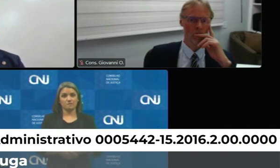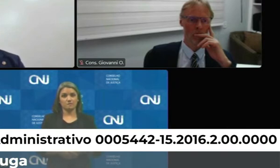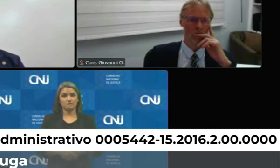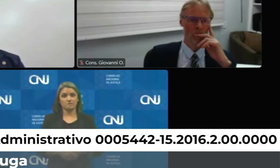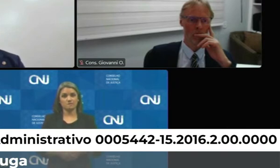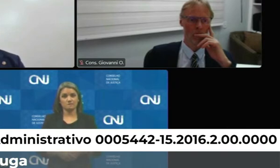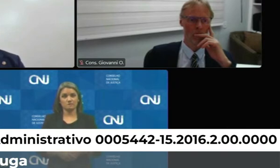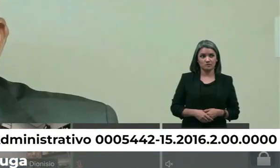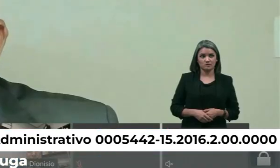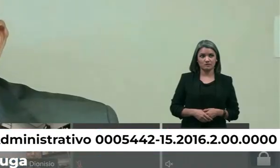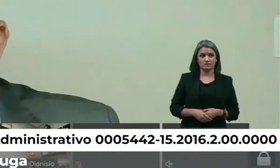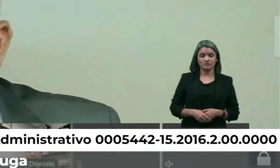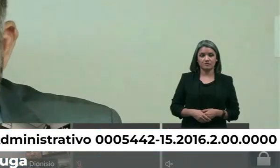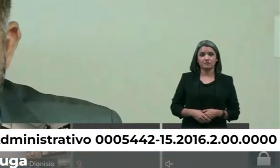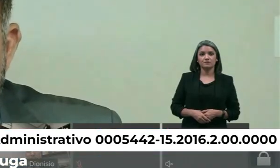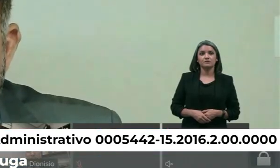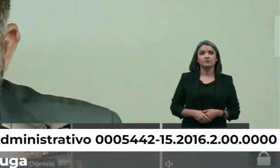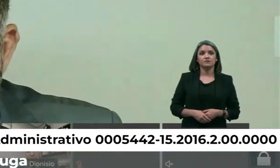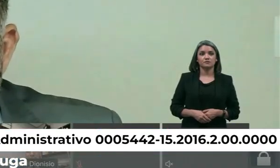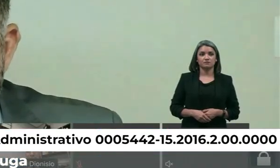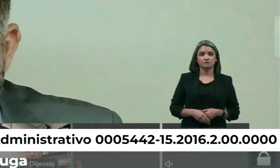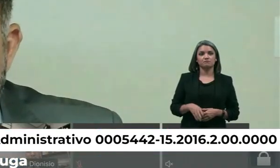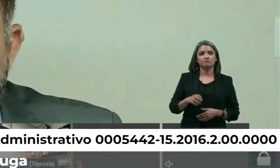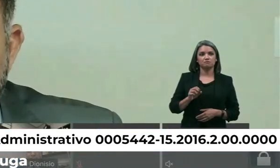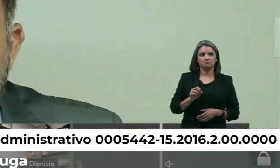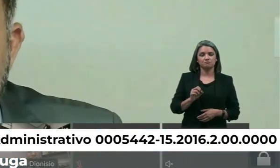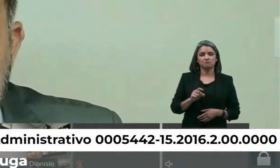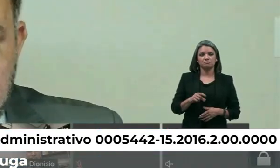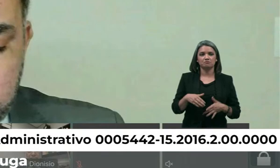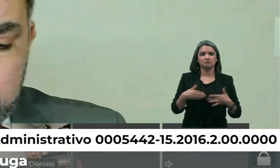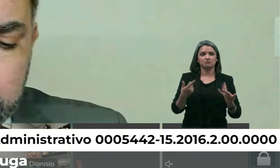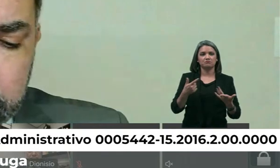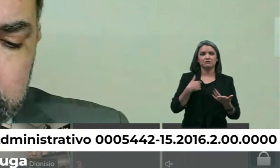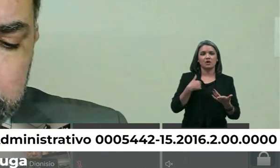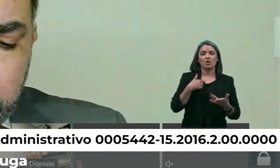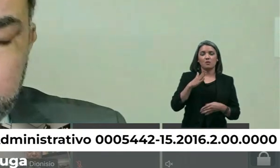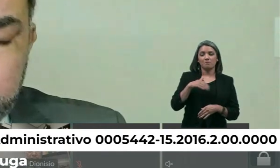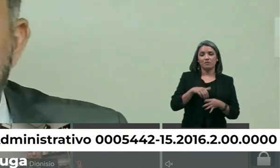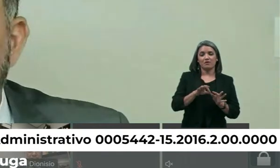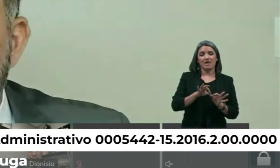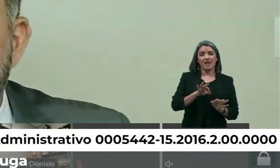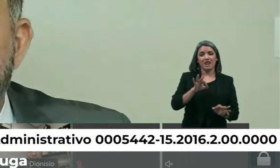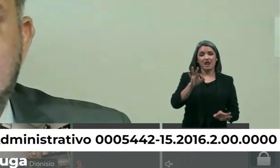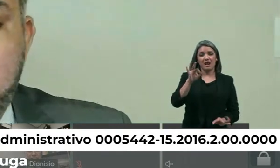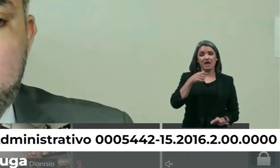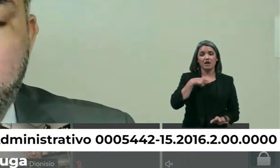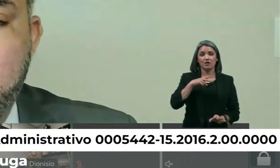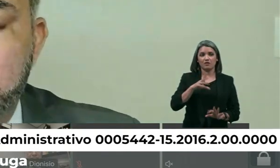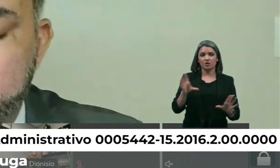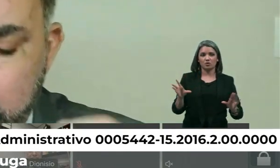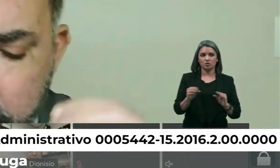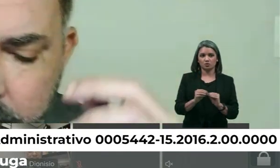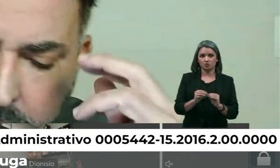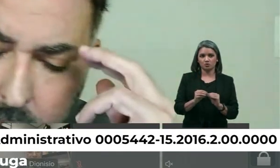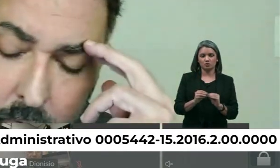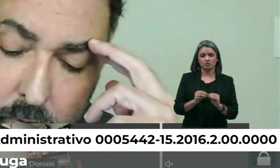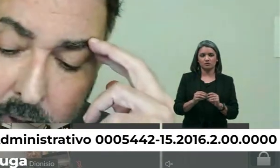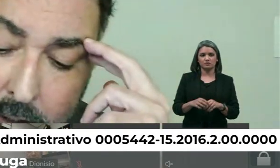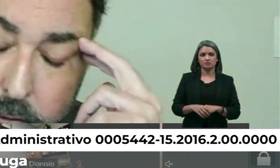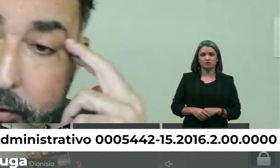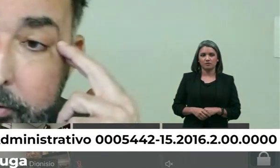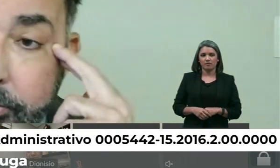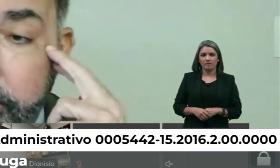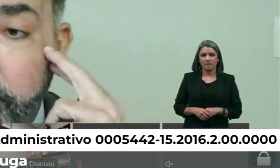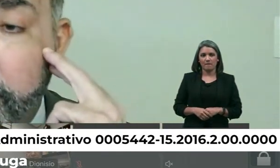Certo. Então, eu vou tentar ser breve, Excelência, porque o voto é grande, e já vou dispensar o relatório,